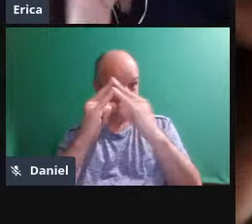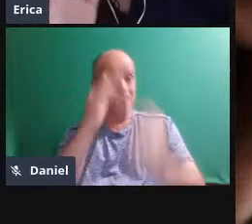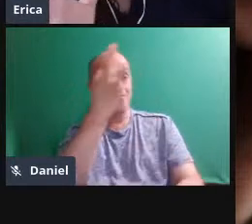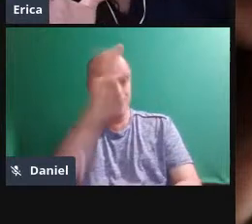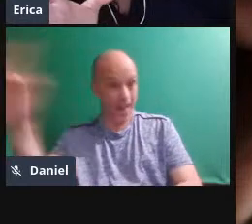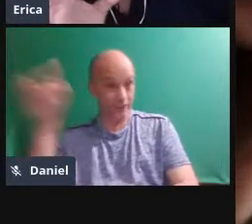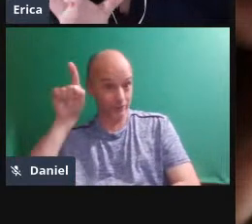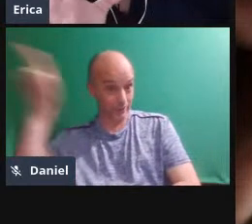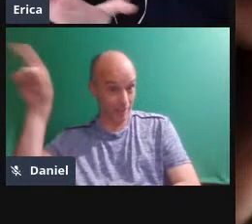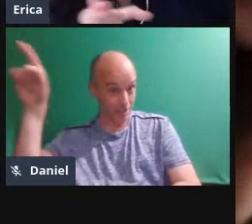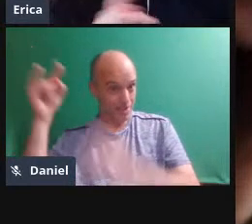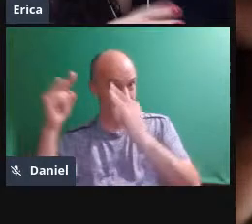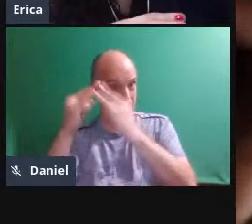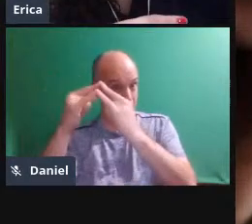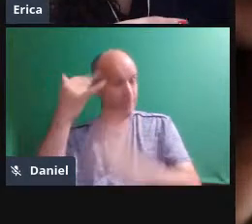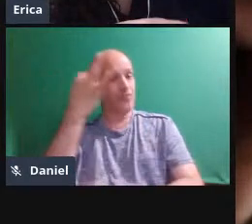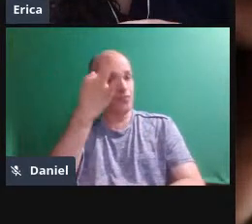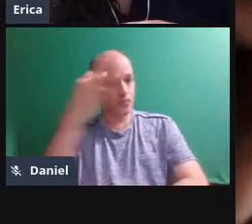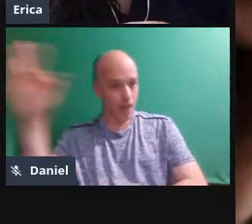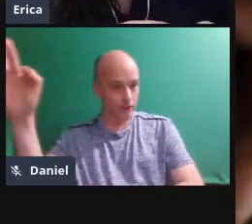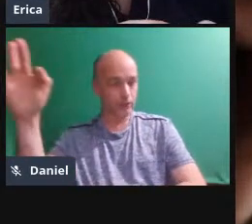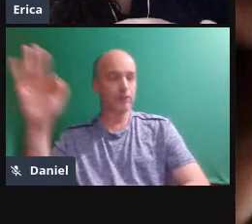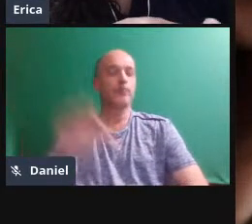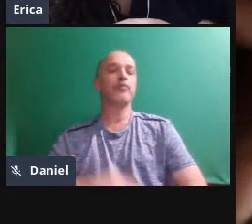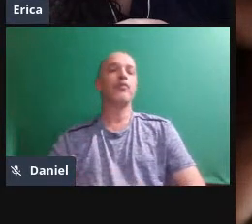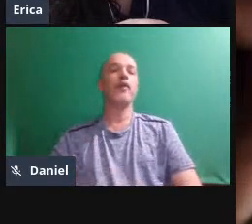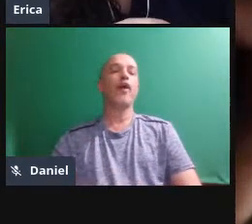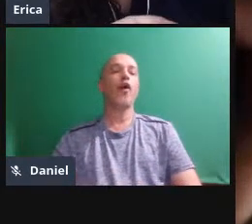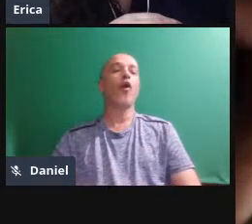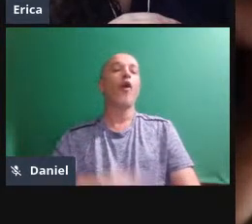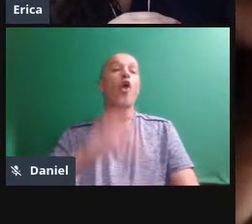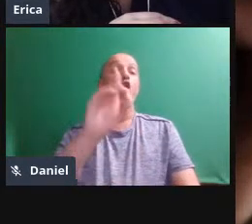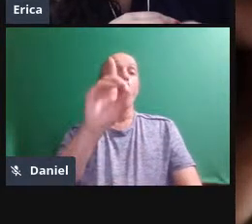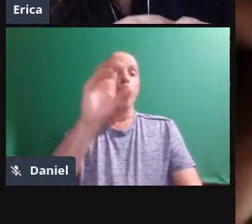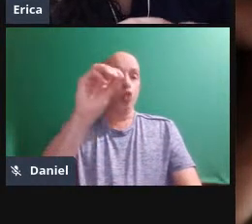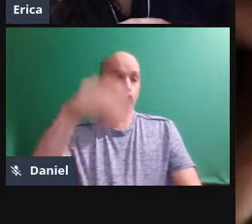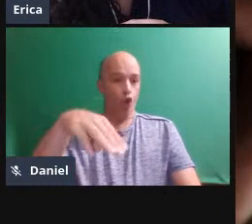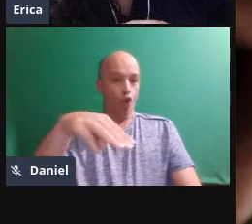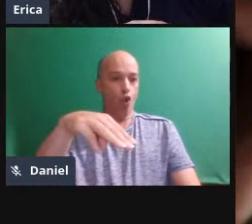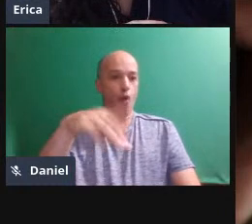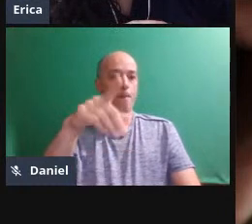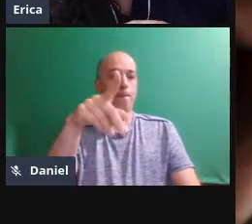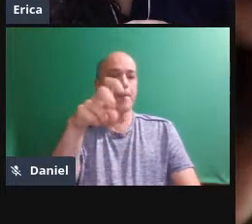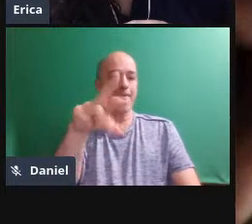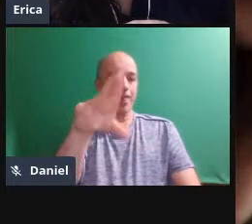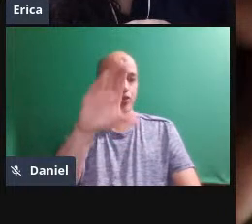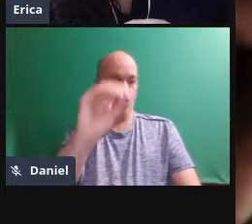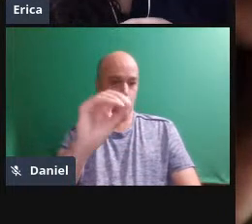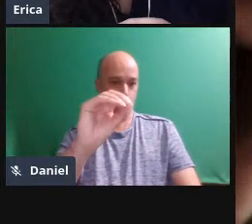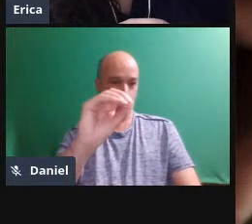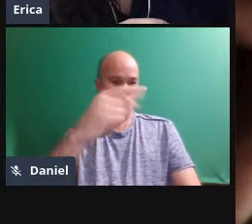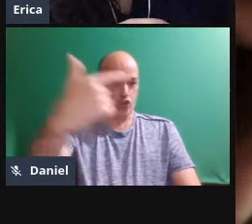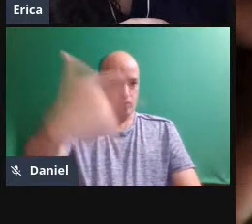e lá tinha uma escola parecida com Nimes, lá na França.